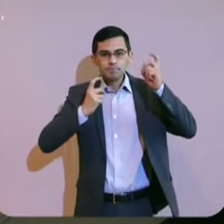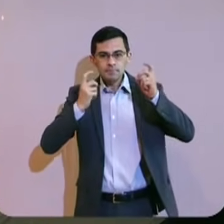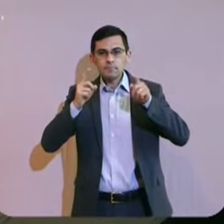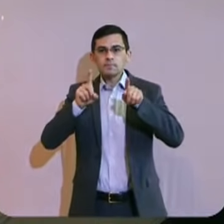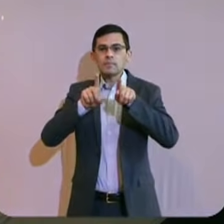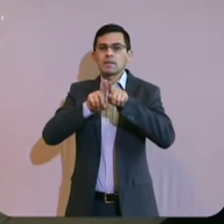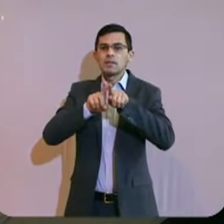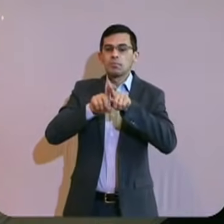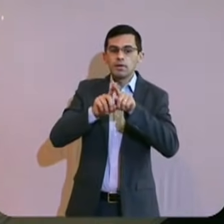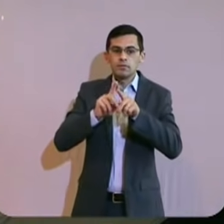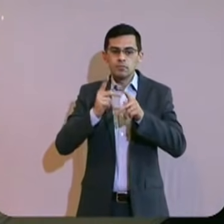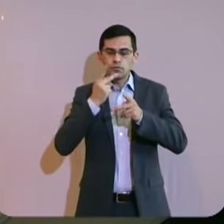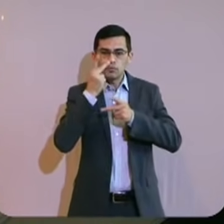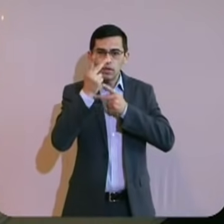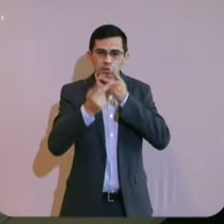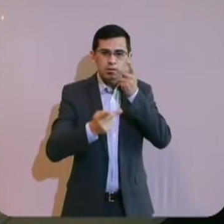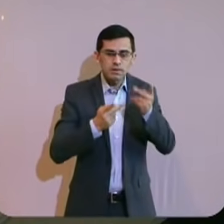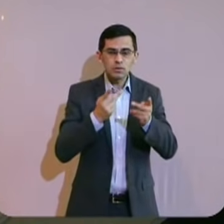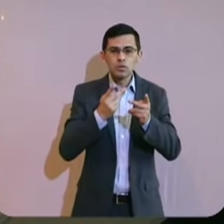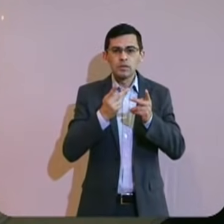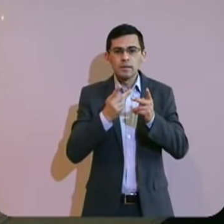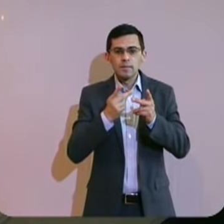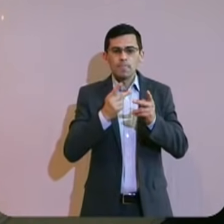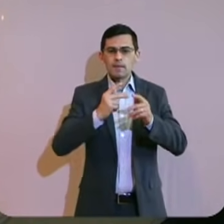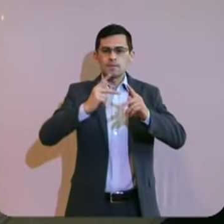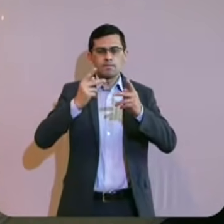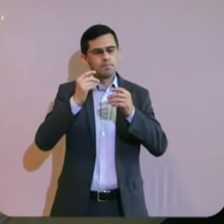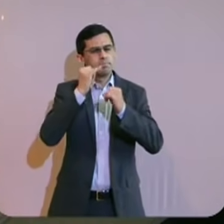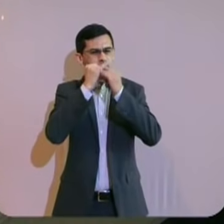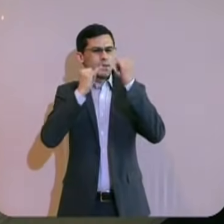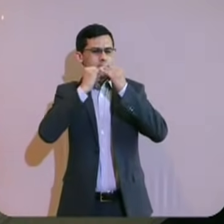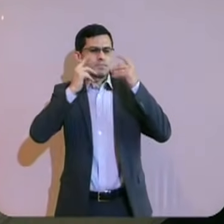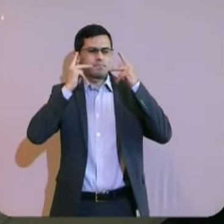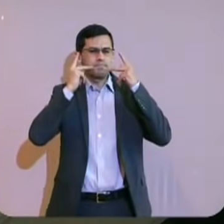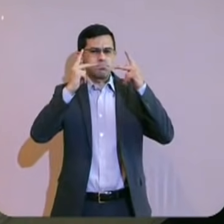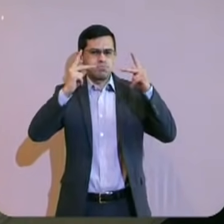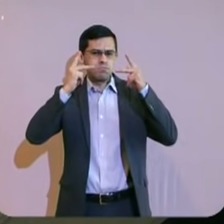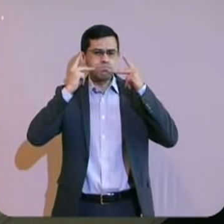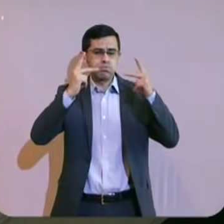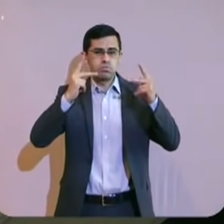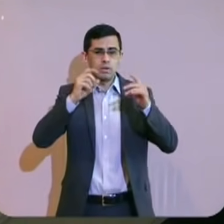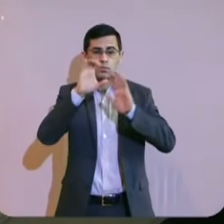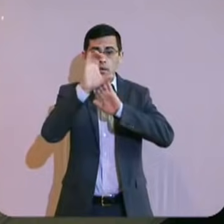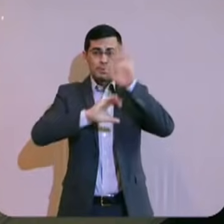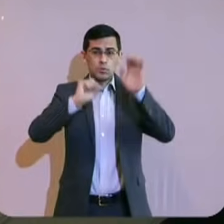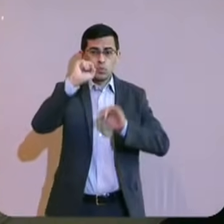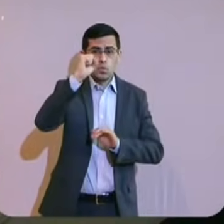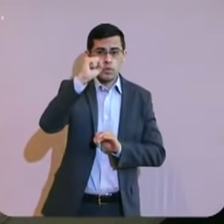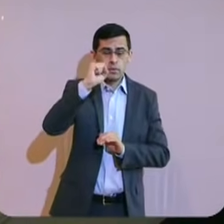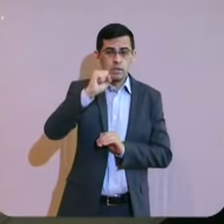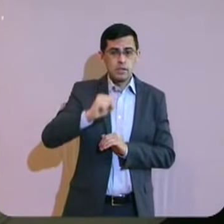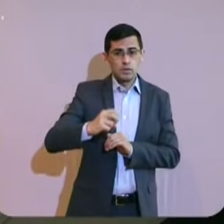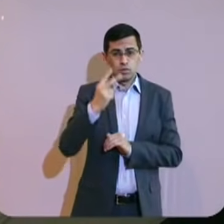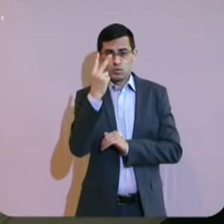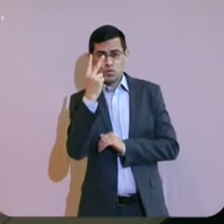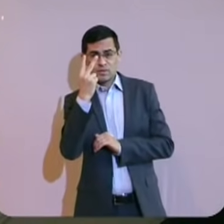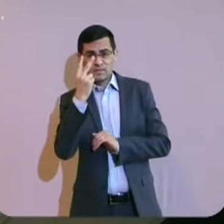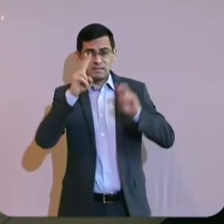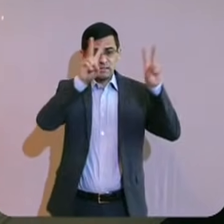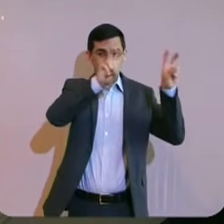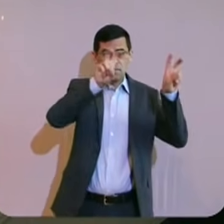vai estar falando, né, nesse sermão que ele prega no capítulo 8, sobre dois